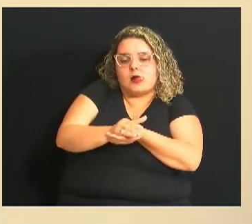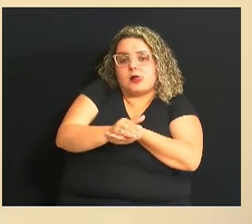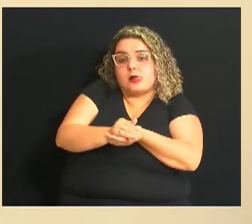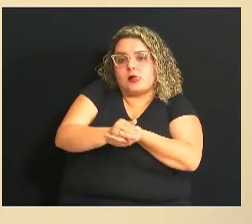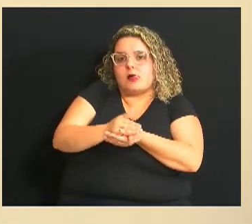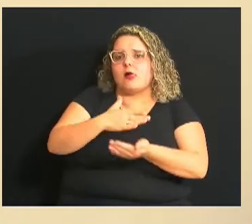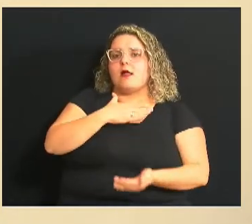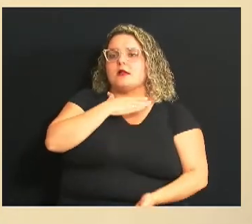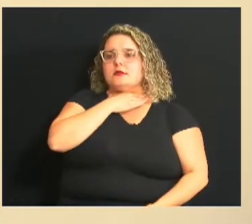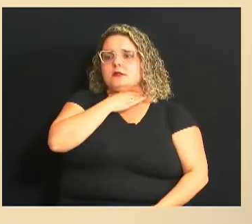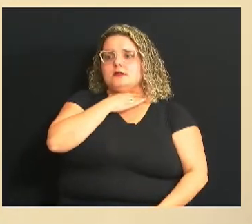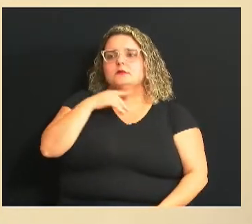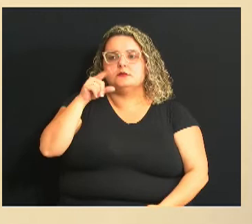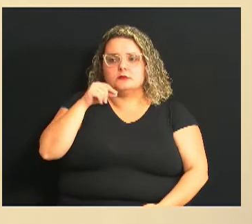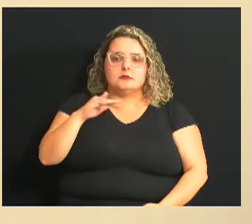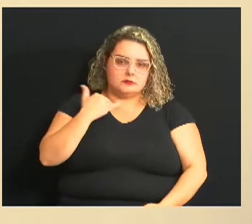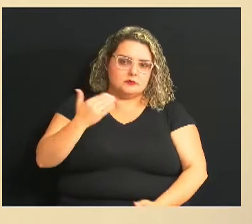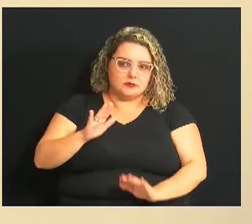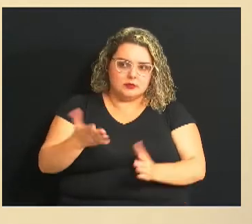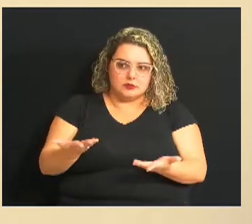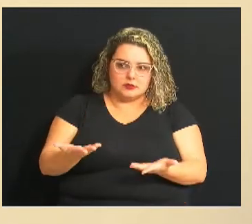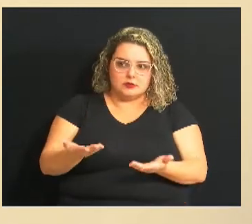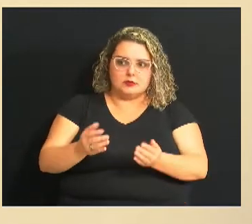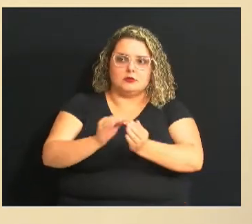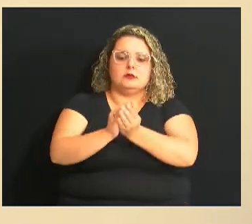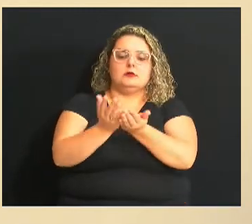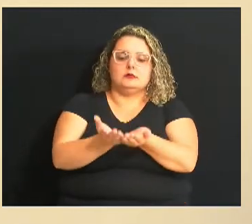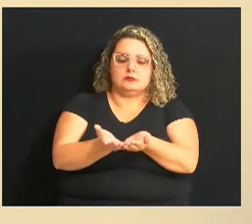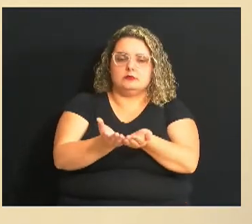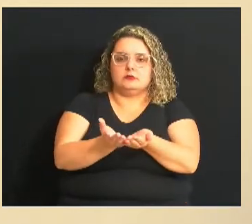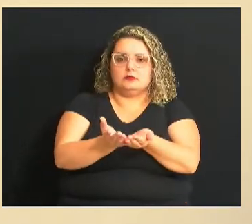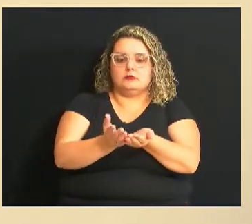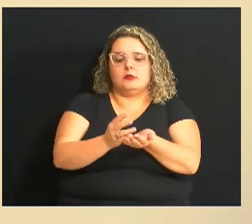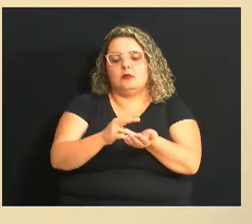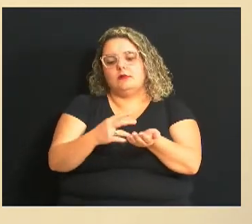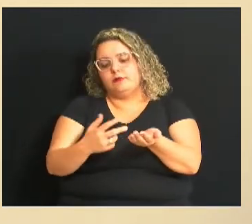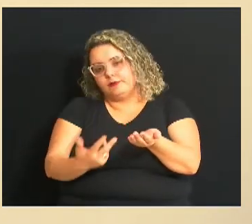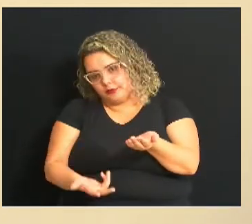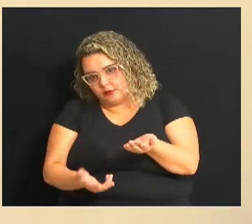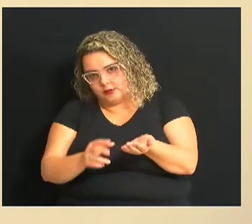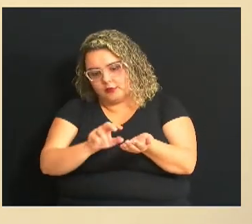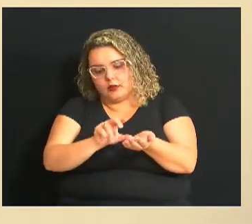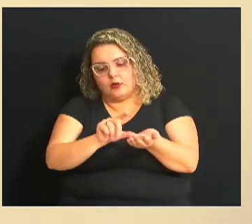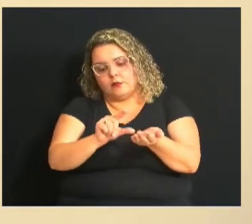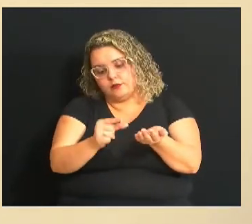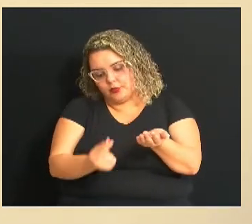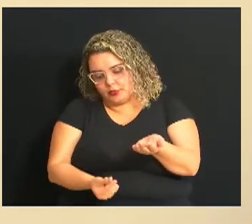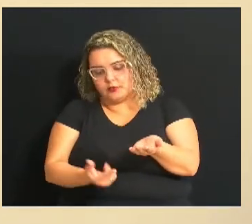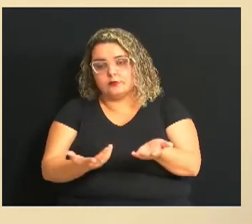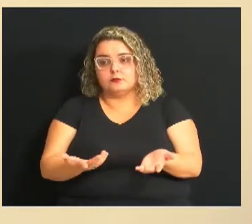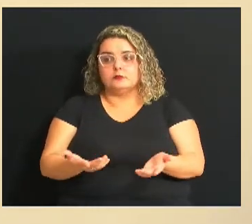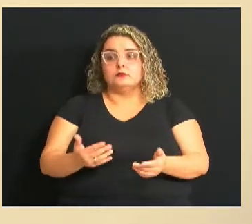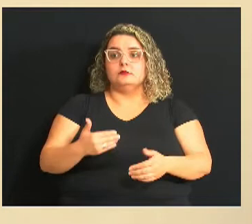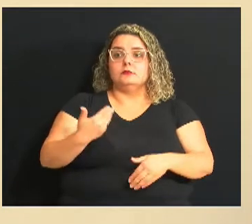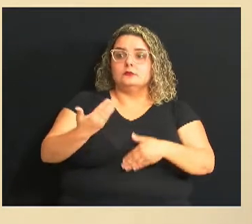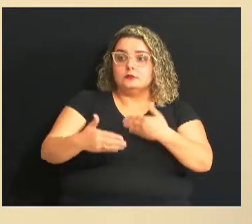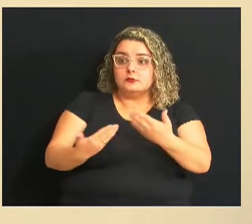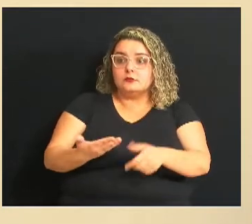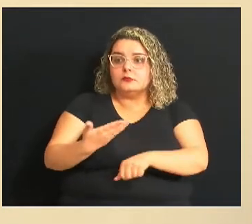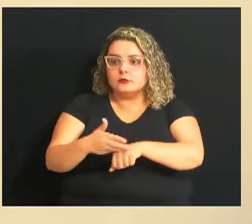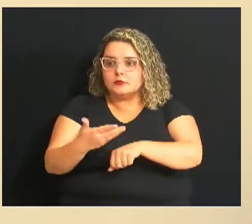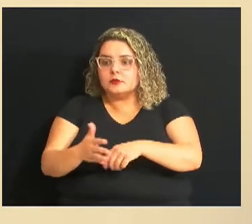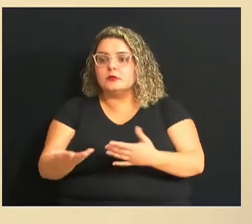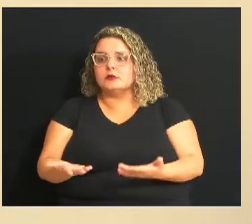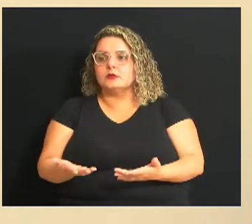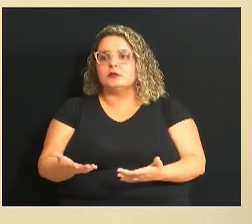ave, mataria a ave e, ao abrir a mão, a ave cairia morta. E depois de alguns ensaios, chegou o